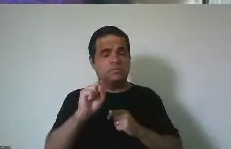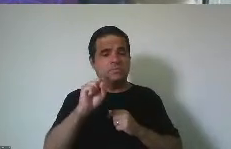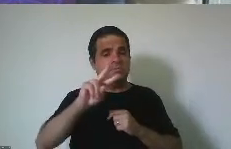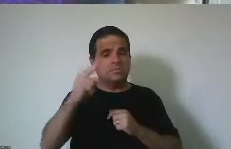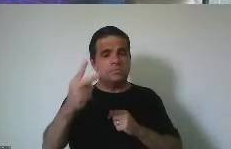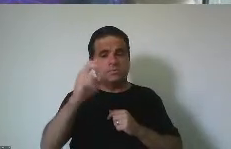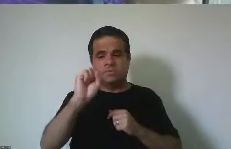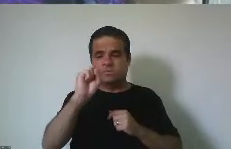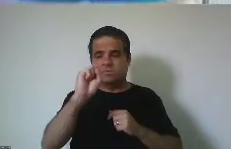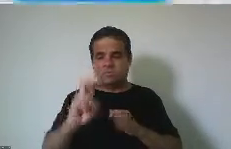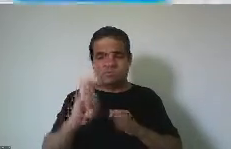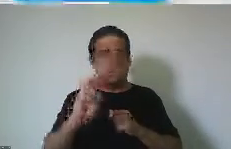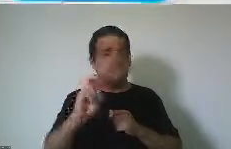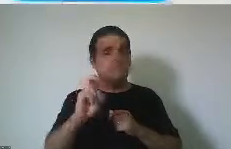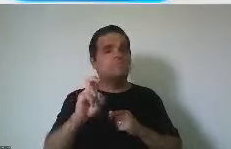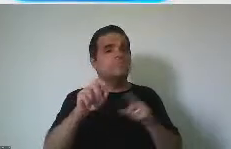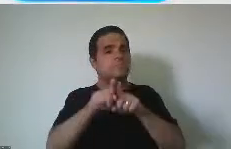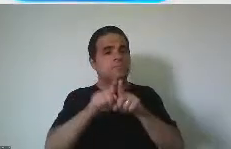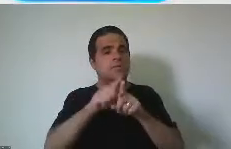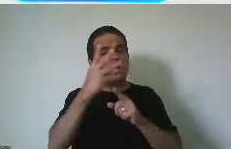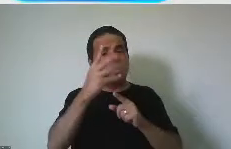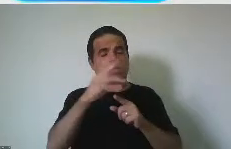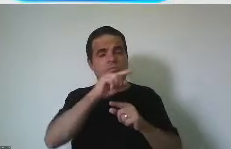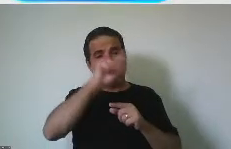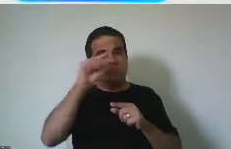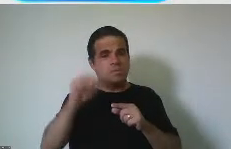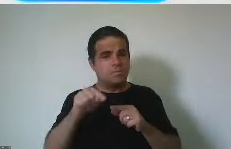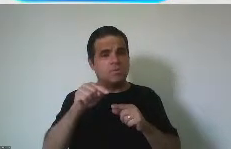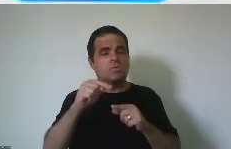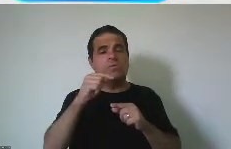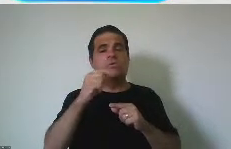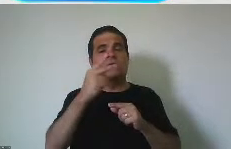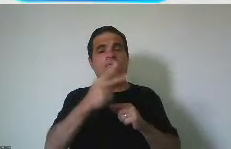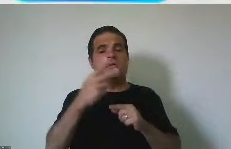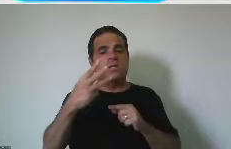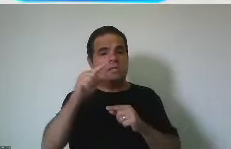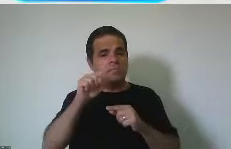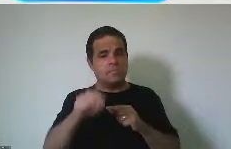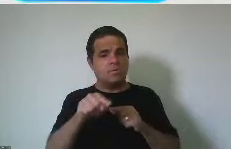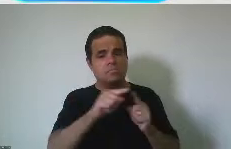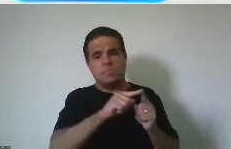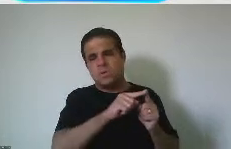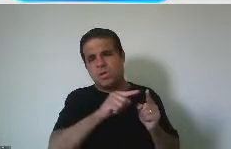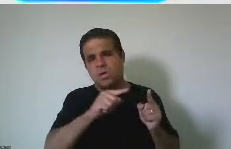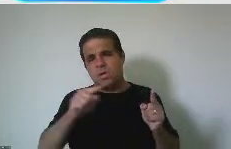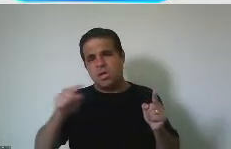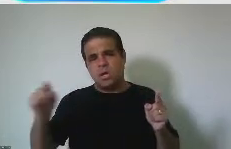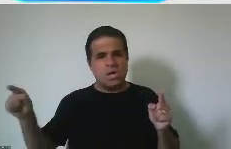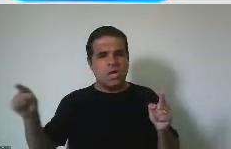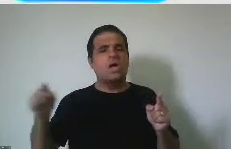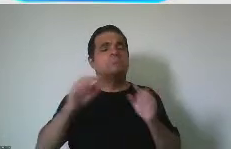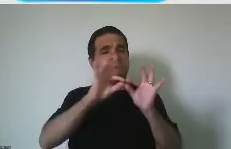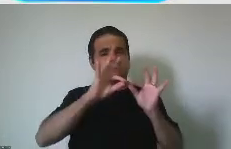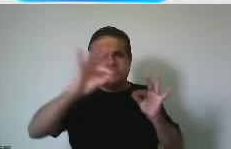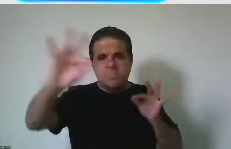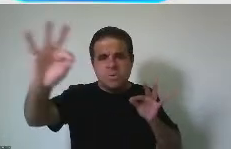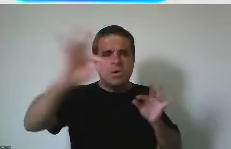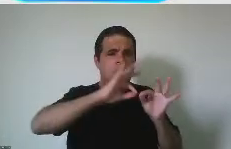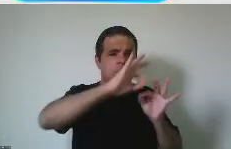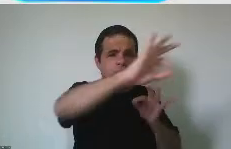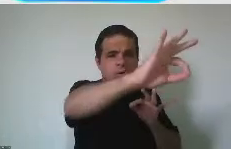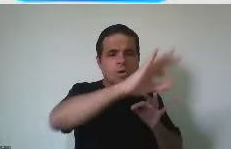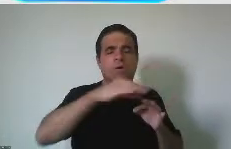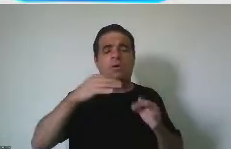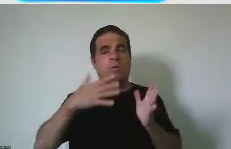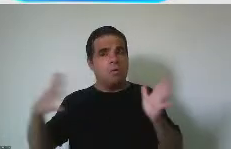MB e de 14.000 km de linha para 23.000 km de linha aumentando de forma importante a complexidade